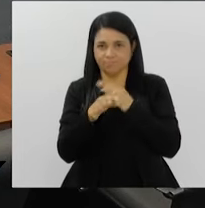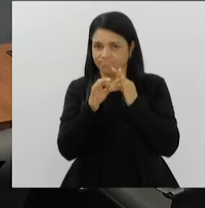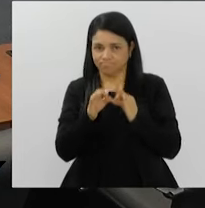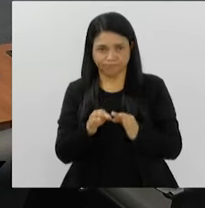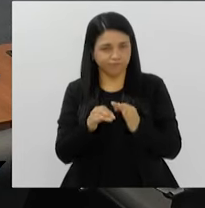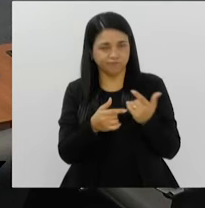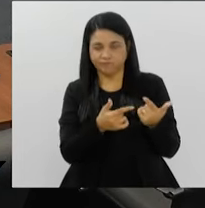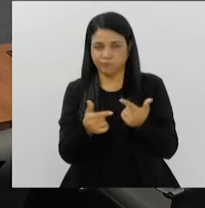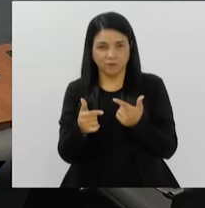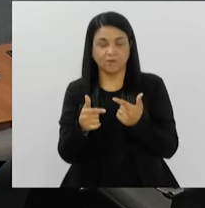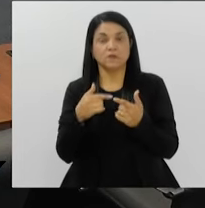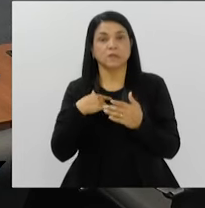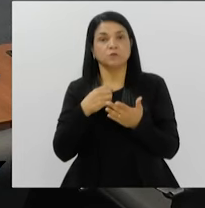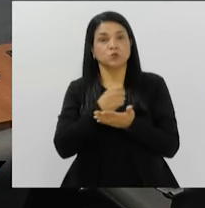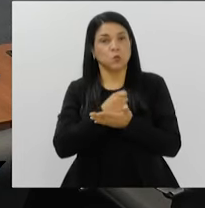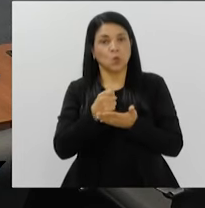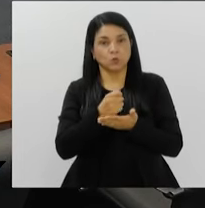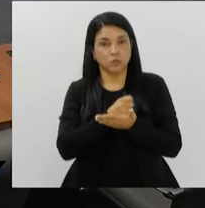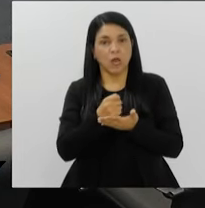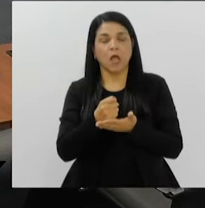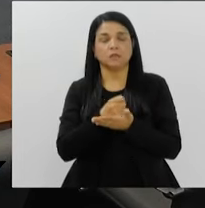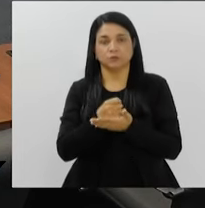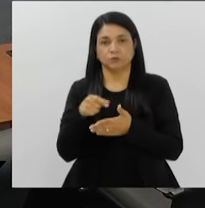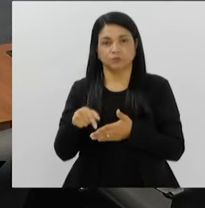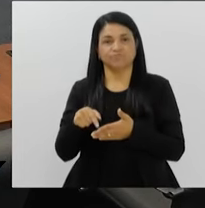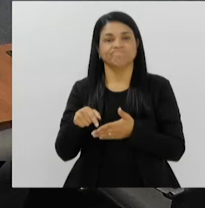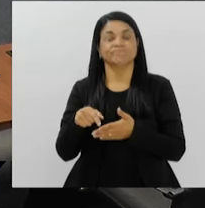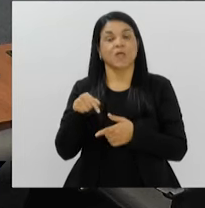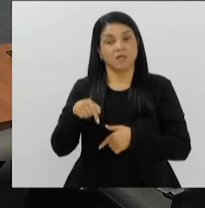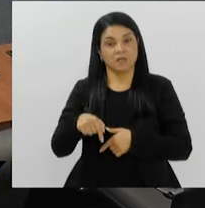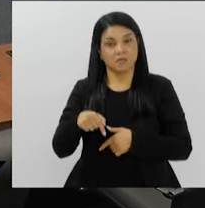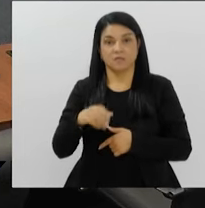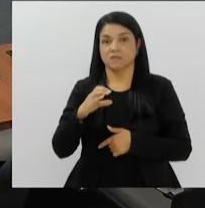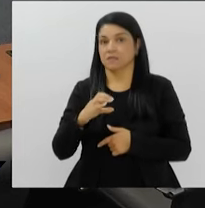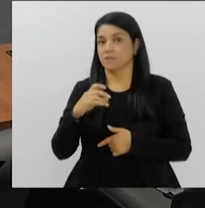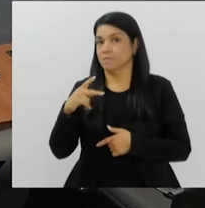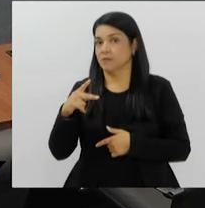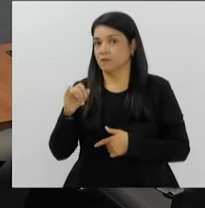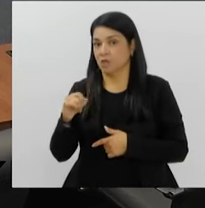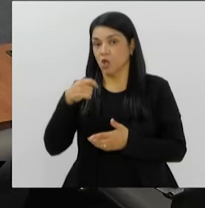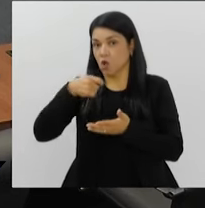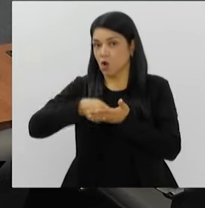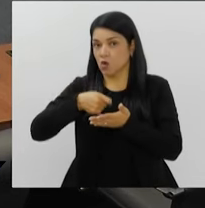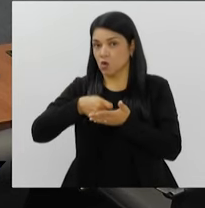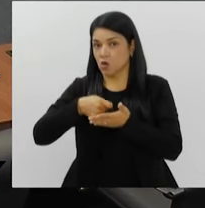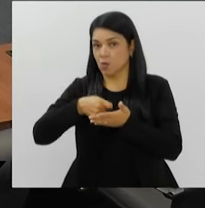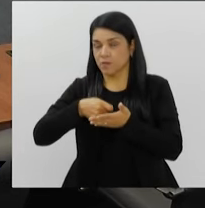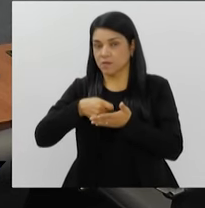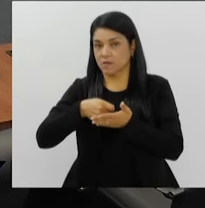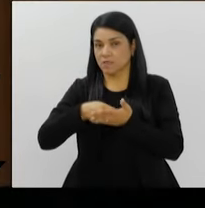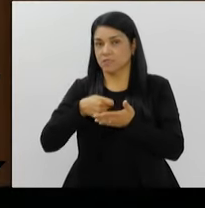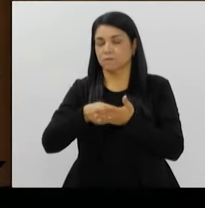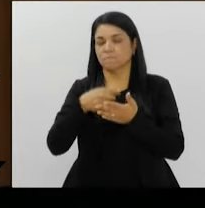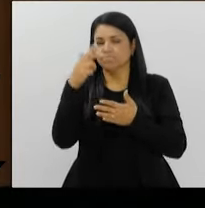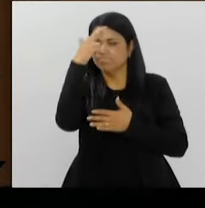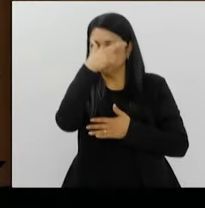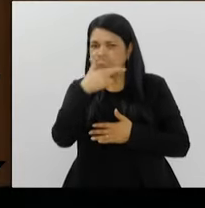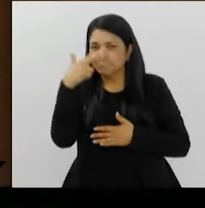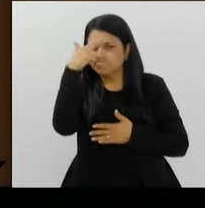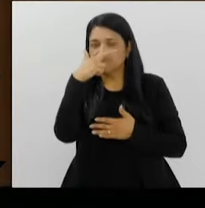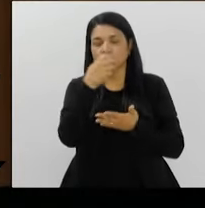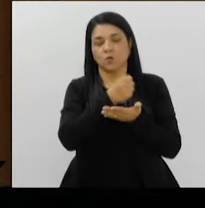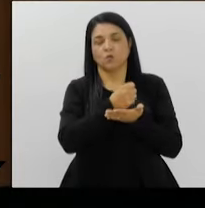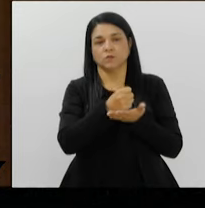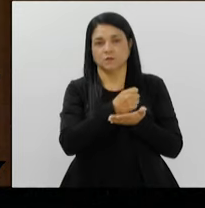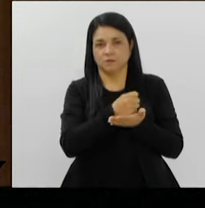temos contratos volumosos que essa CPI tem obrigação de fazer uma devassa fiscalizando esses contratos. Me